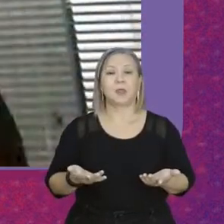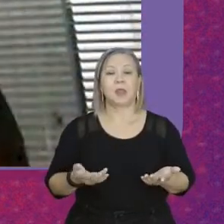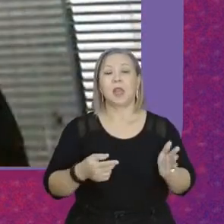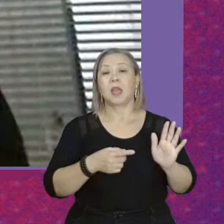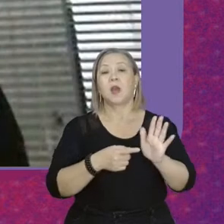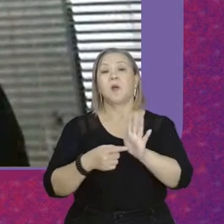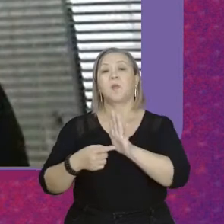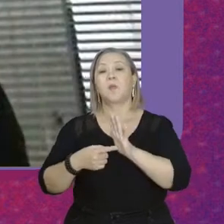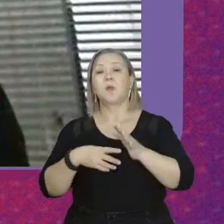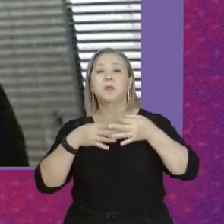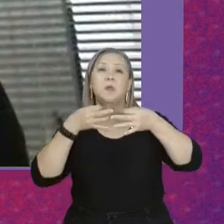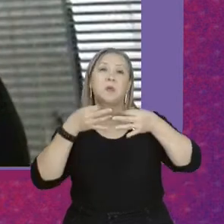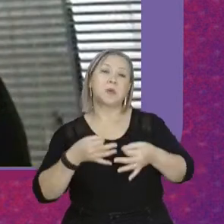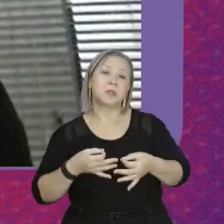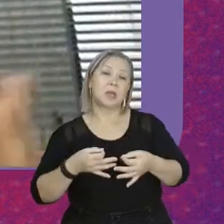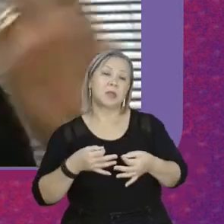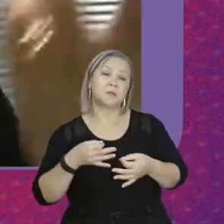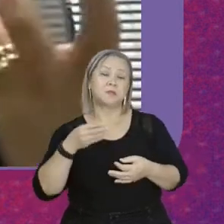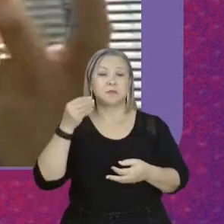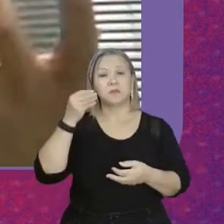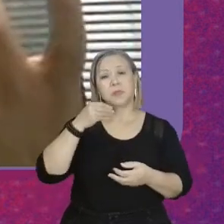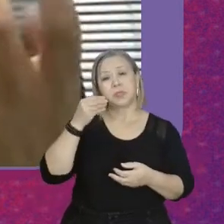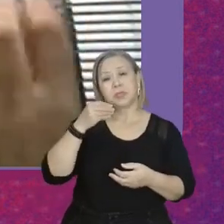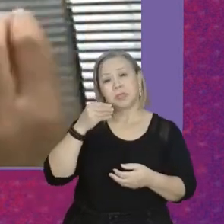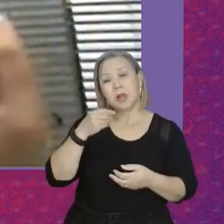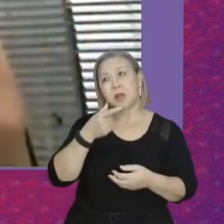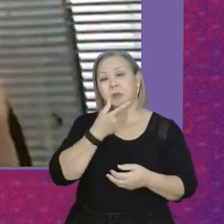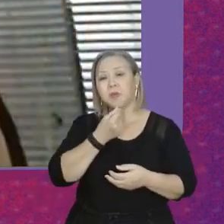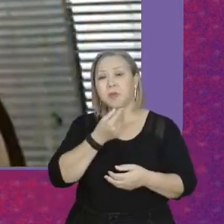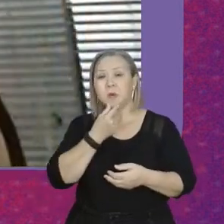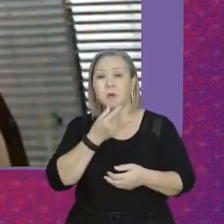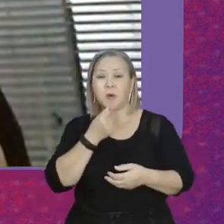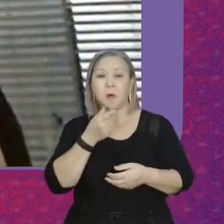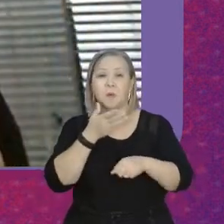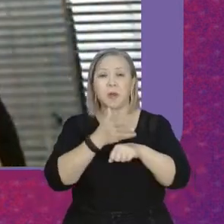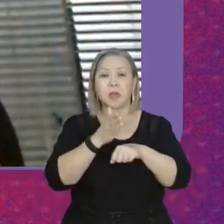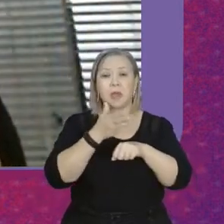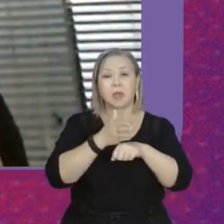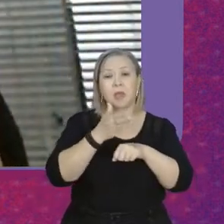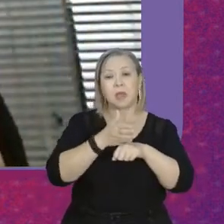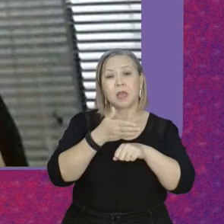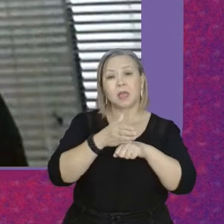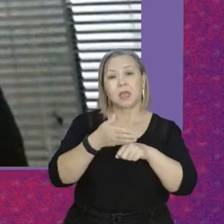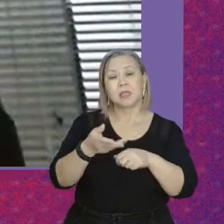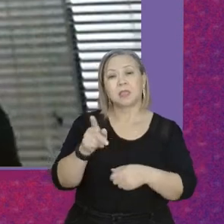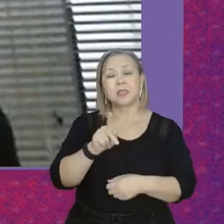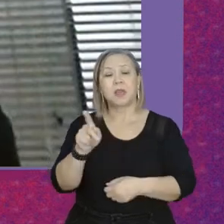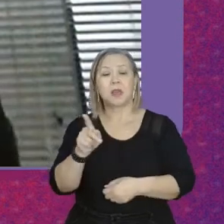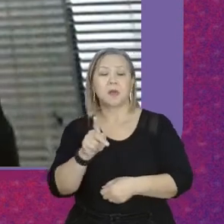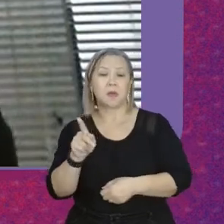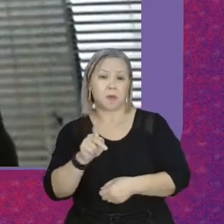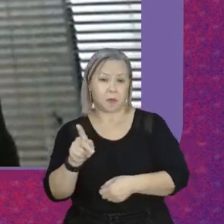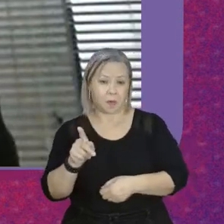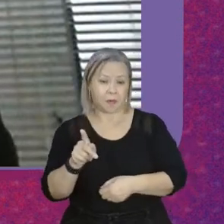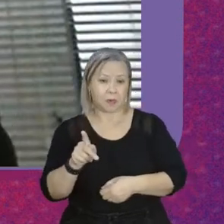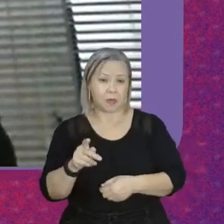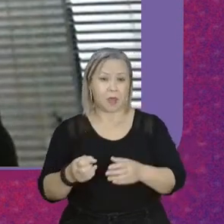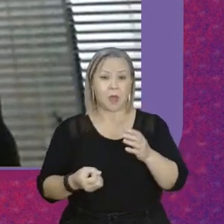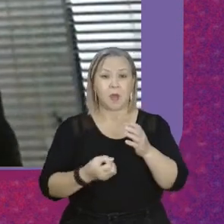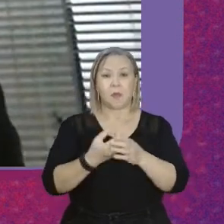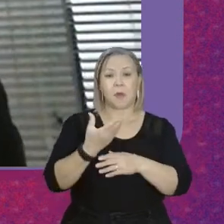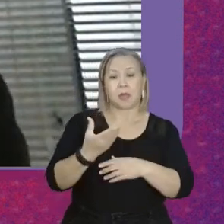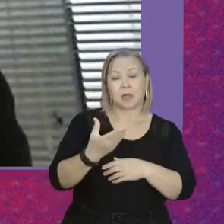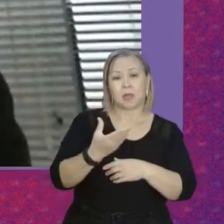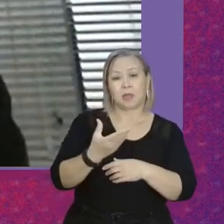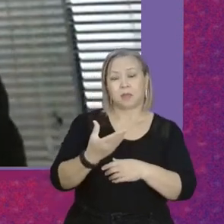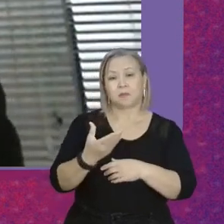demonstrou uma certa fragilidade, né, do homem em exercer o magistério, em exercer a docência para crianças muito